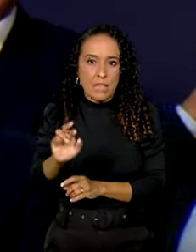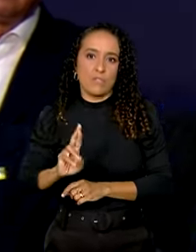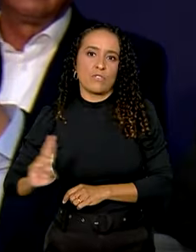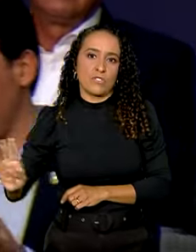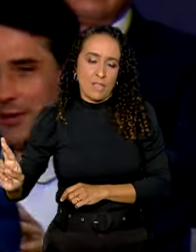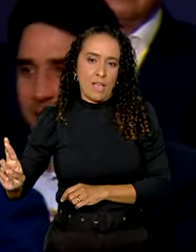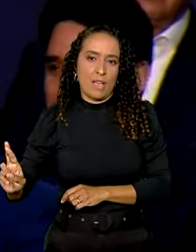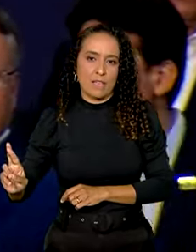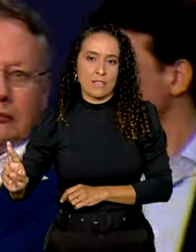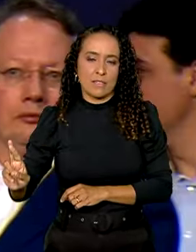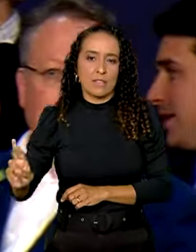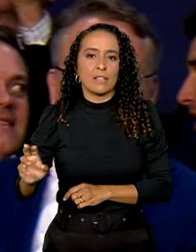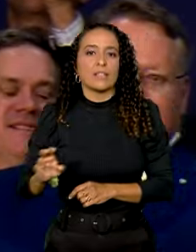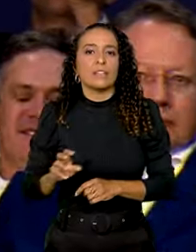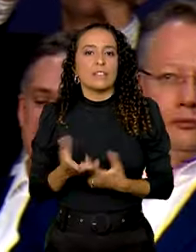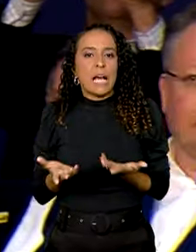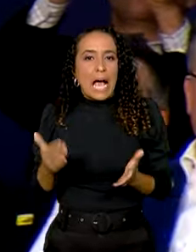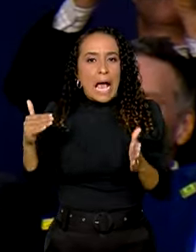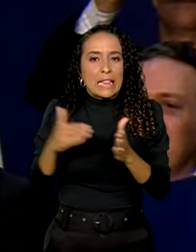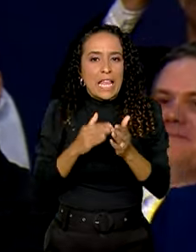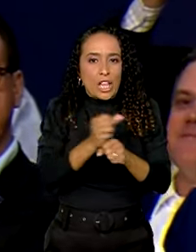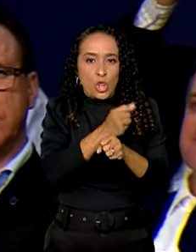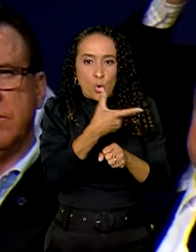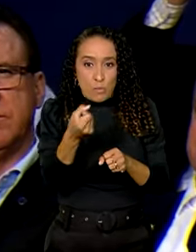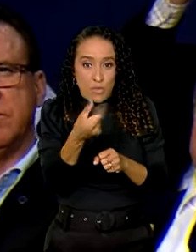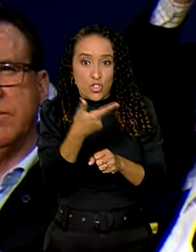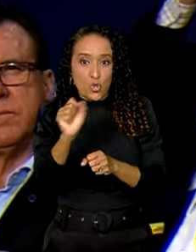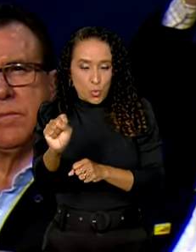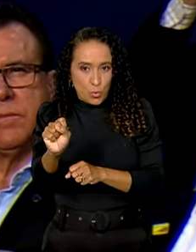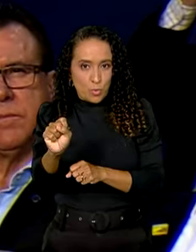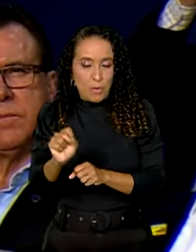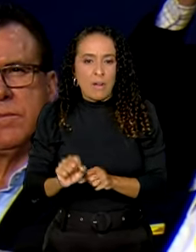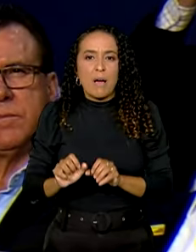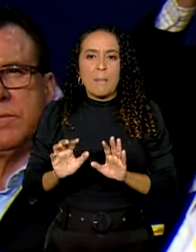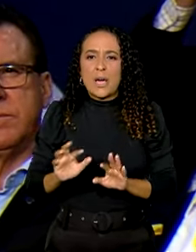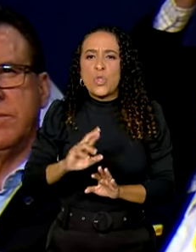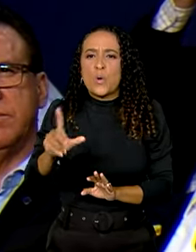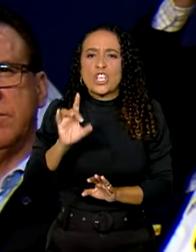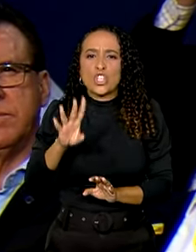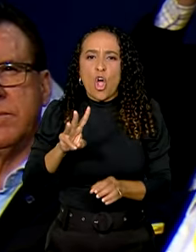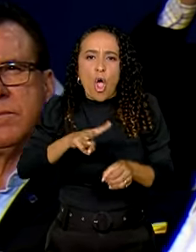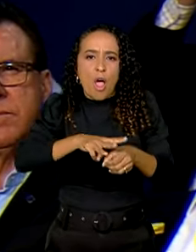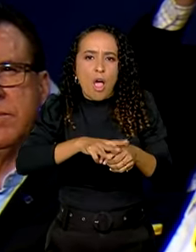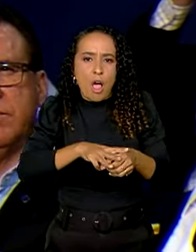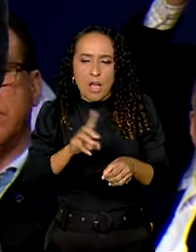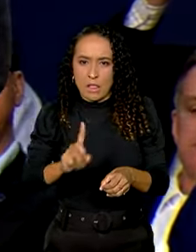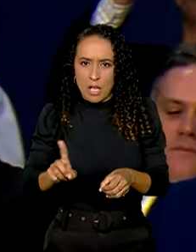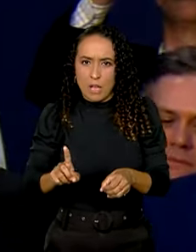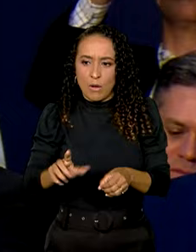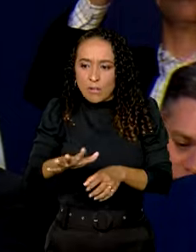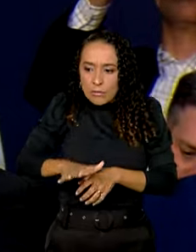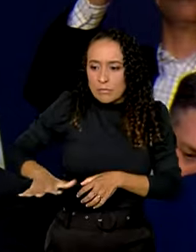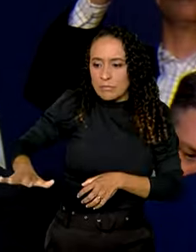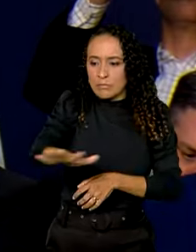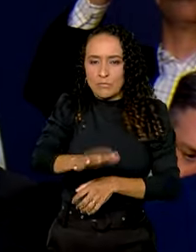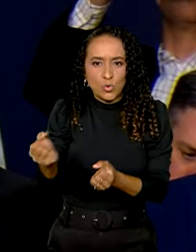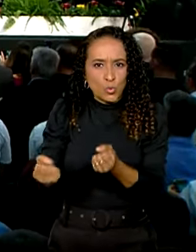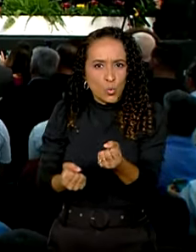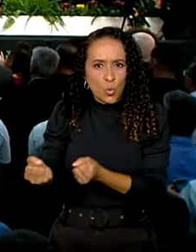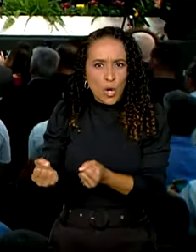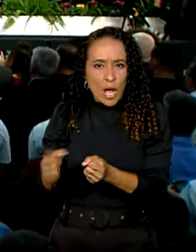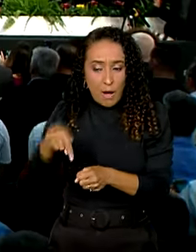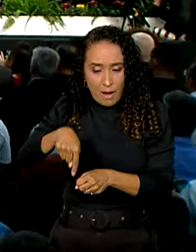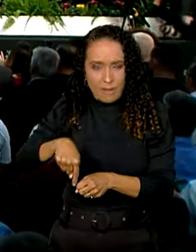reais para até 2028. Mas não é só a Volkswagen. O setor automotivo